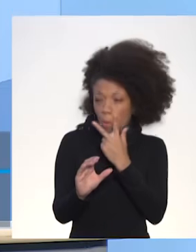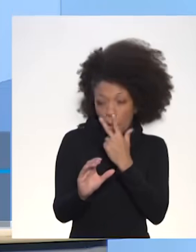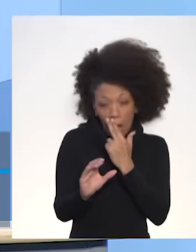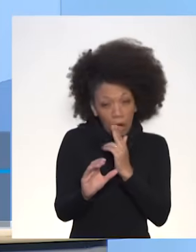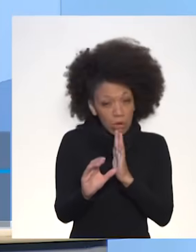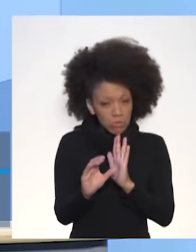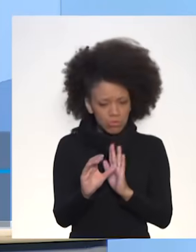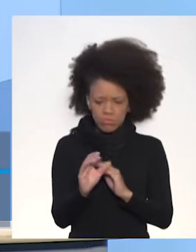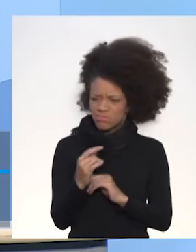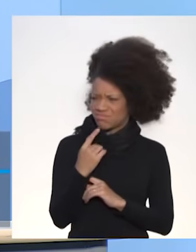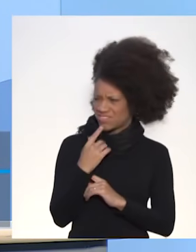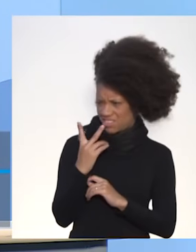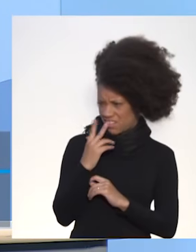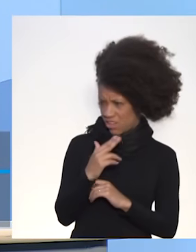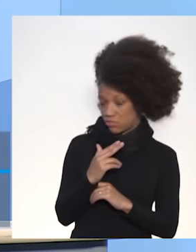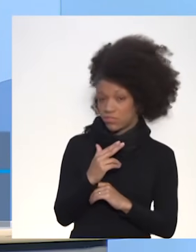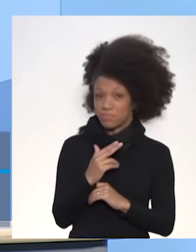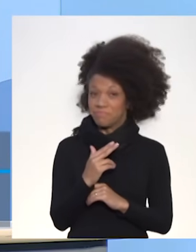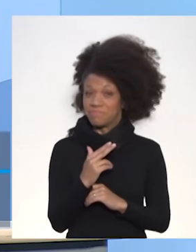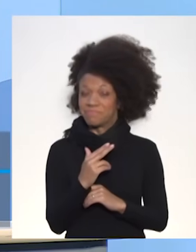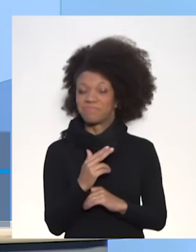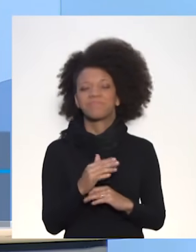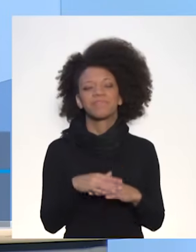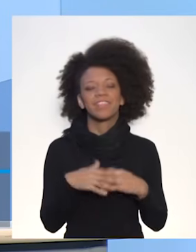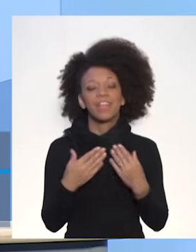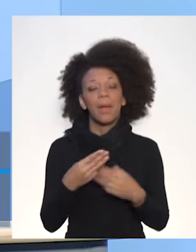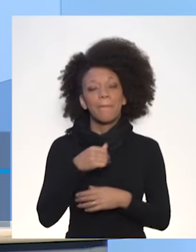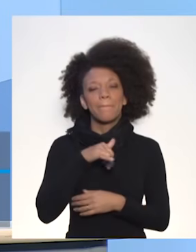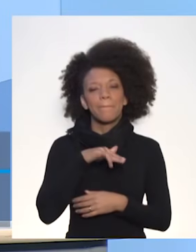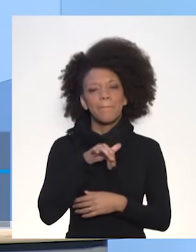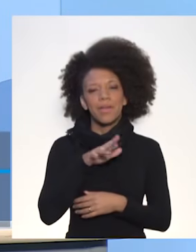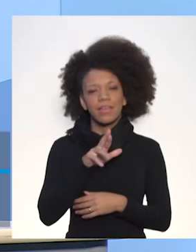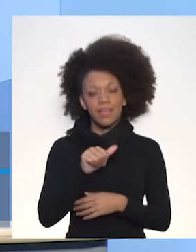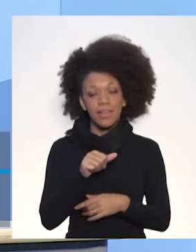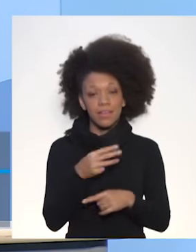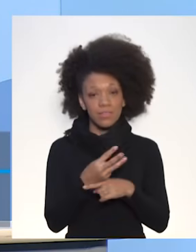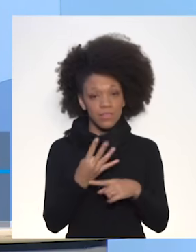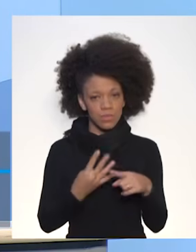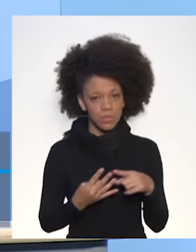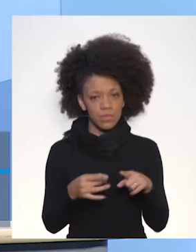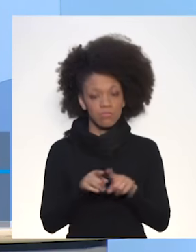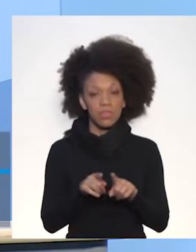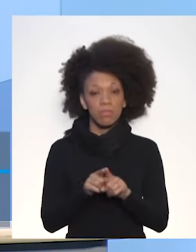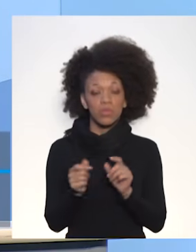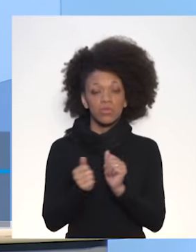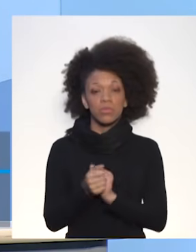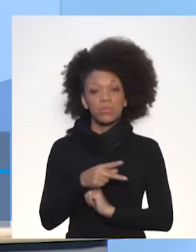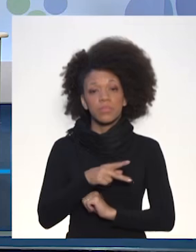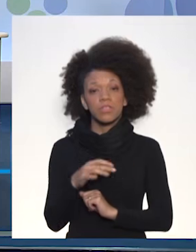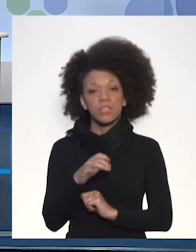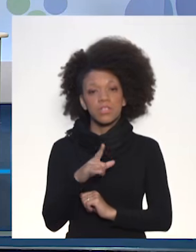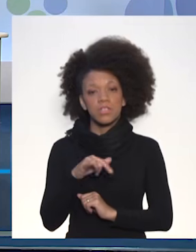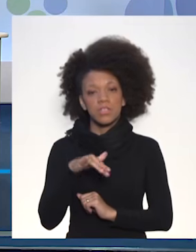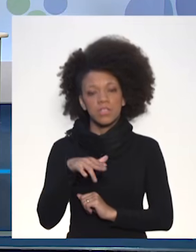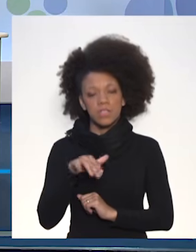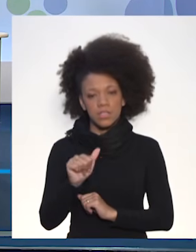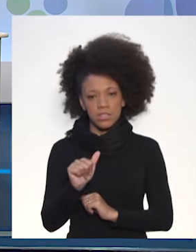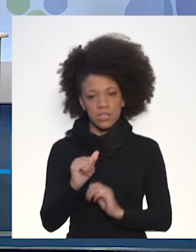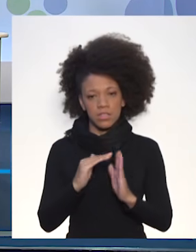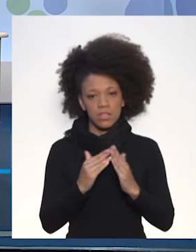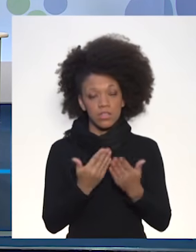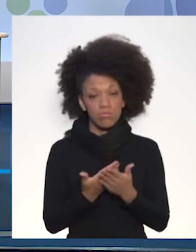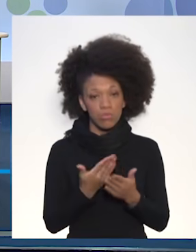que tá. Aluna Maiara, 3/4. E a Maiara, tá? Ela está lá com a professora Celina, lá da Escola Estadual Faustina Pinheiro